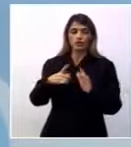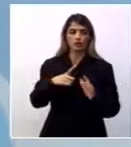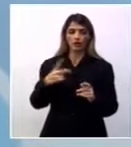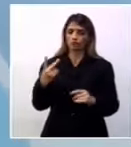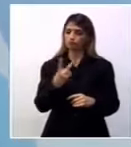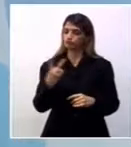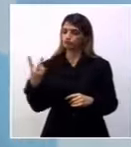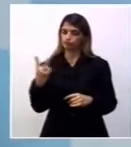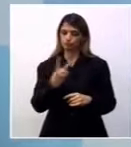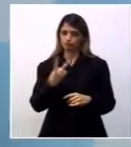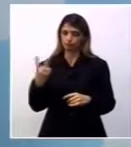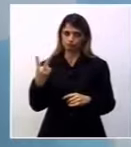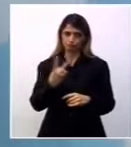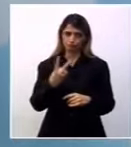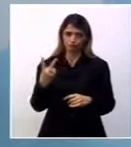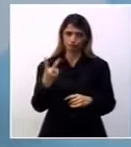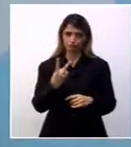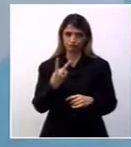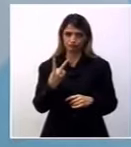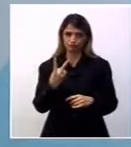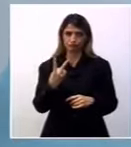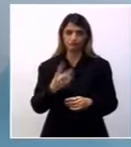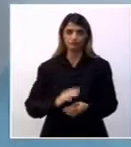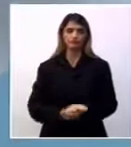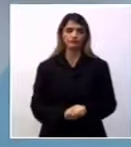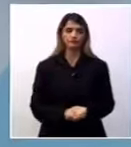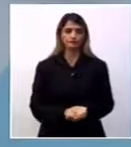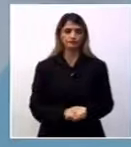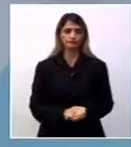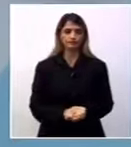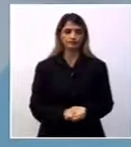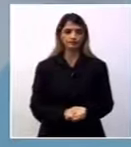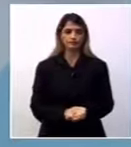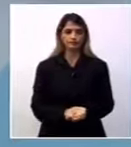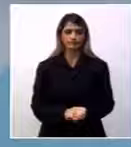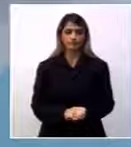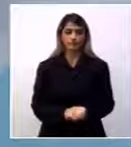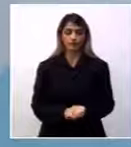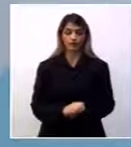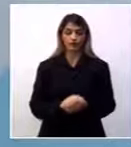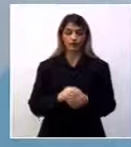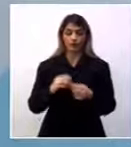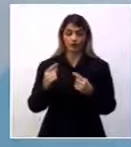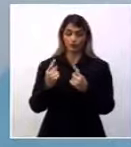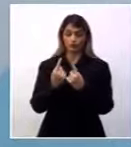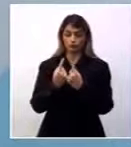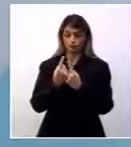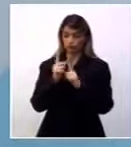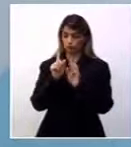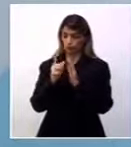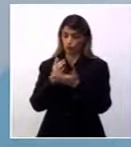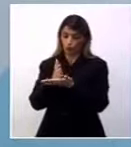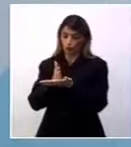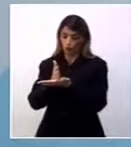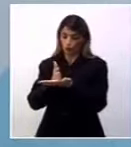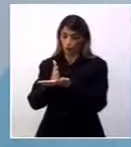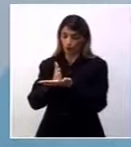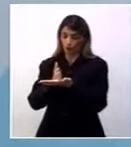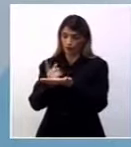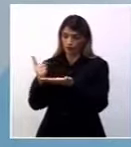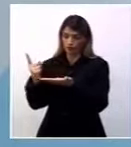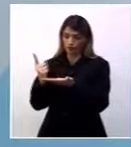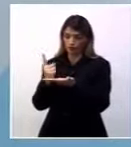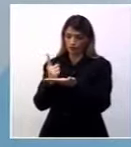pontos de distanciamento. Okay? Quem chegar no ponto central primeiro, trouxer o lado oposto, lembrando que aqui